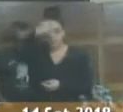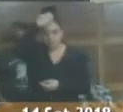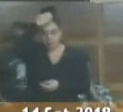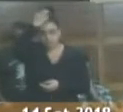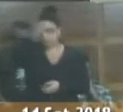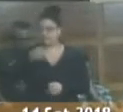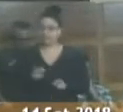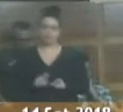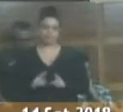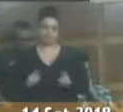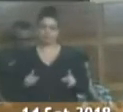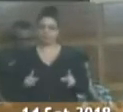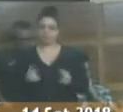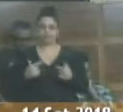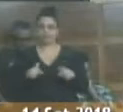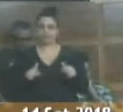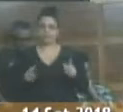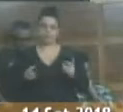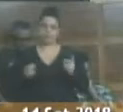né?